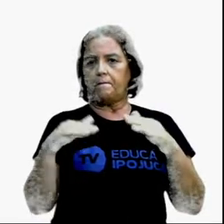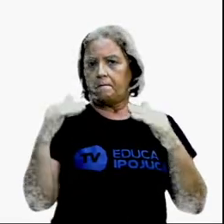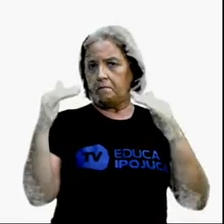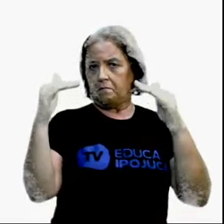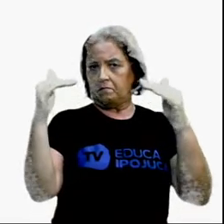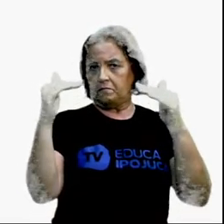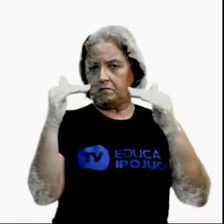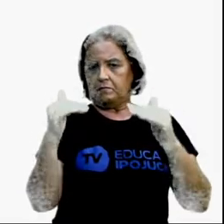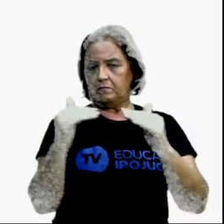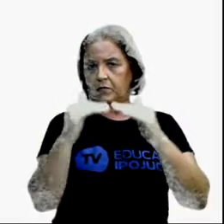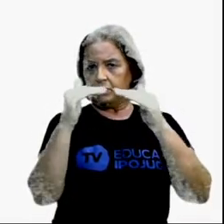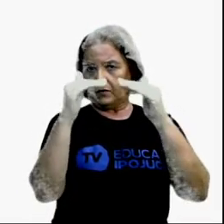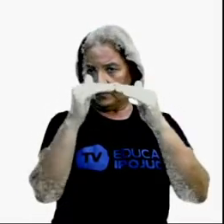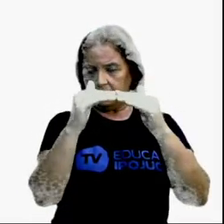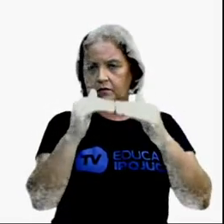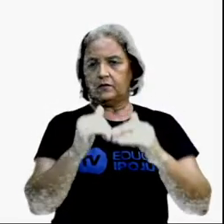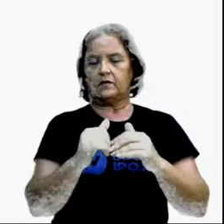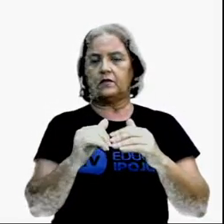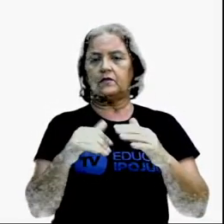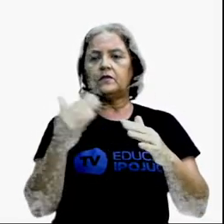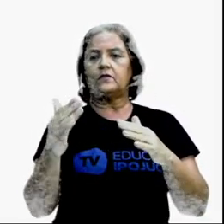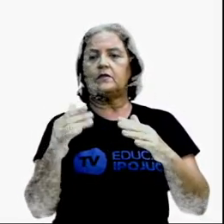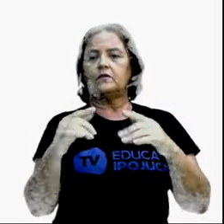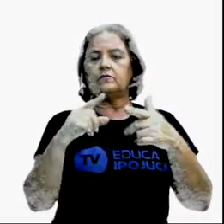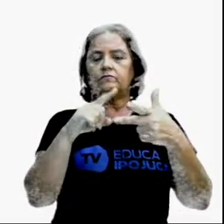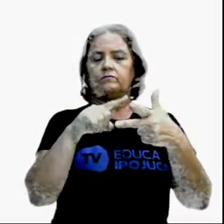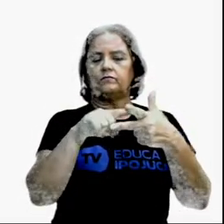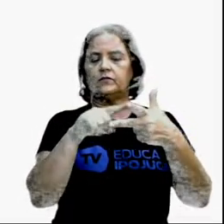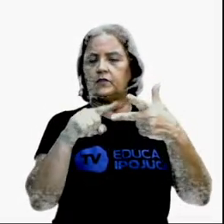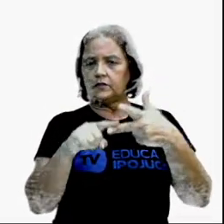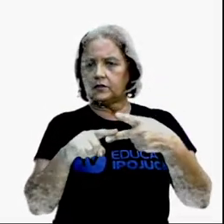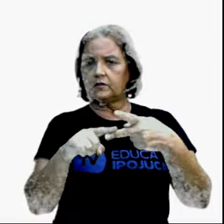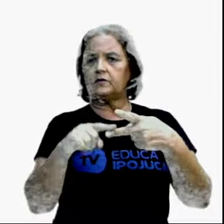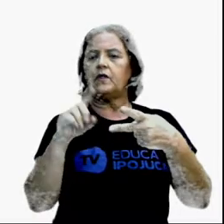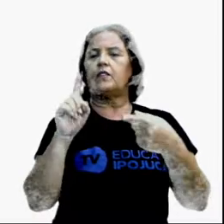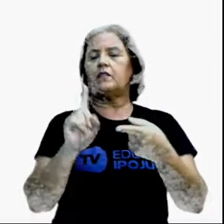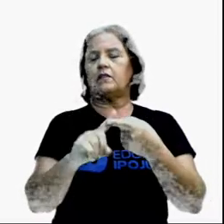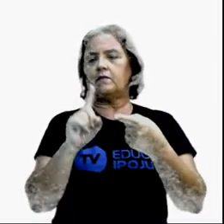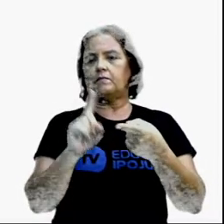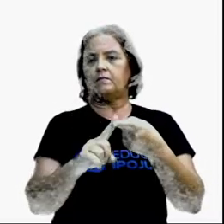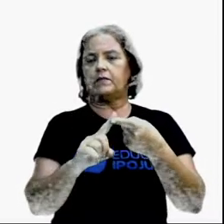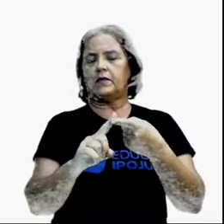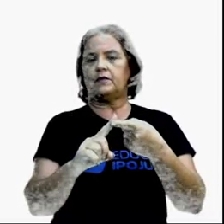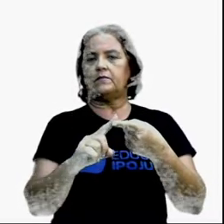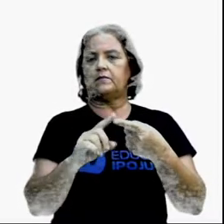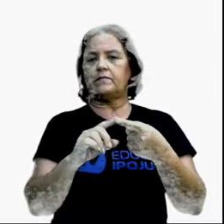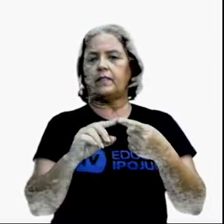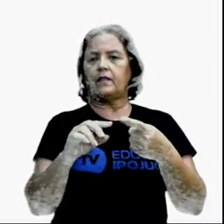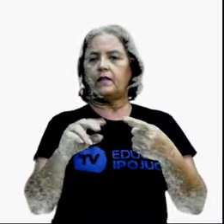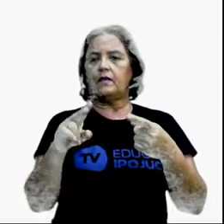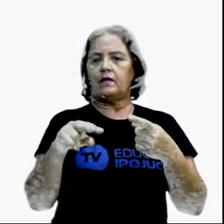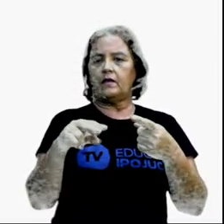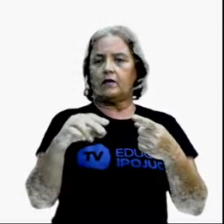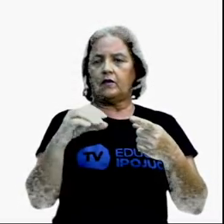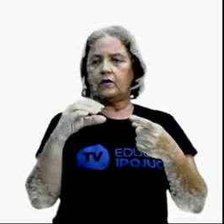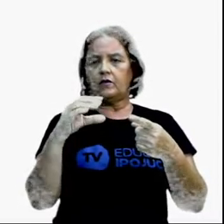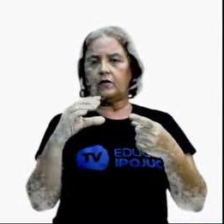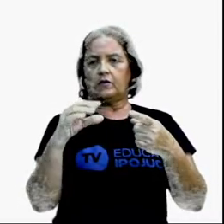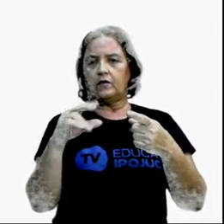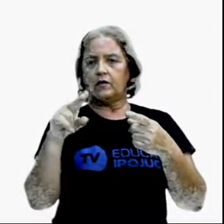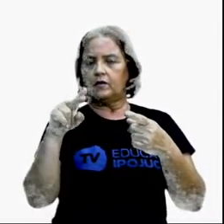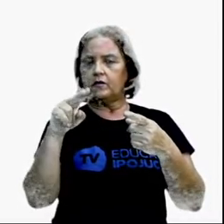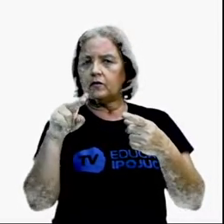aí. E que os ângulos correspondentes também são congruentes. Note que o ângulo A é congruente ao ângulo